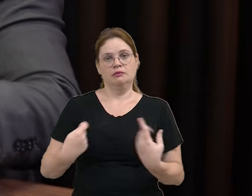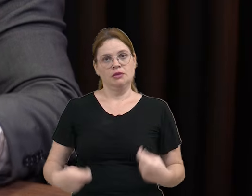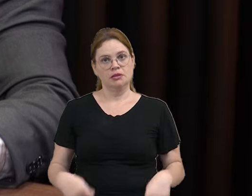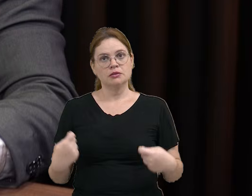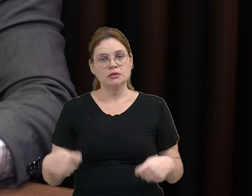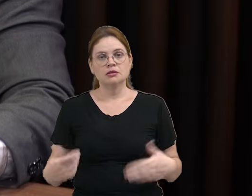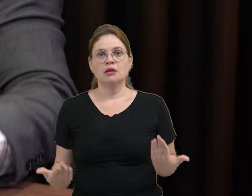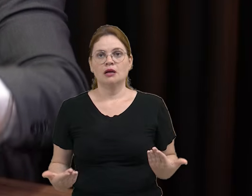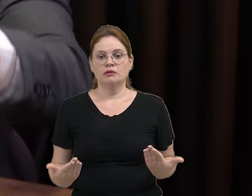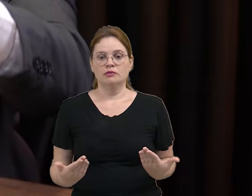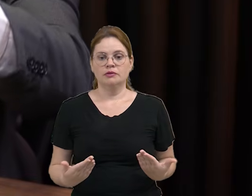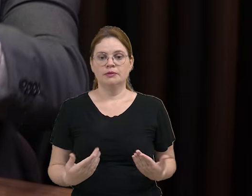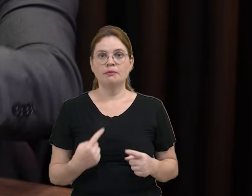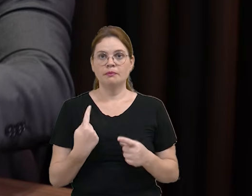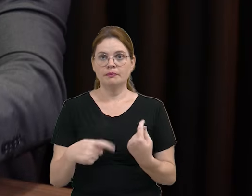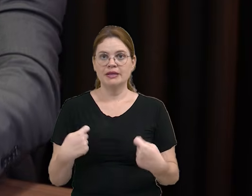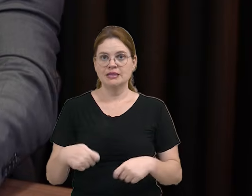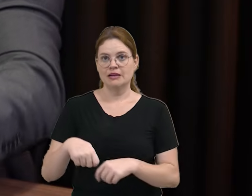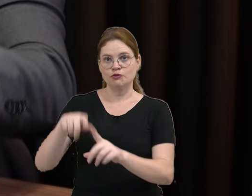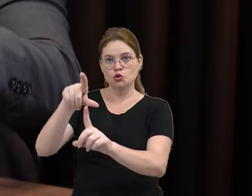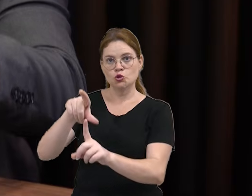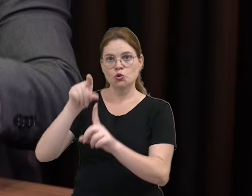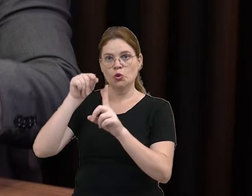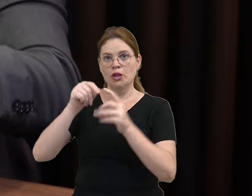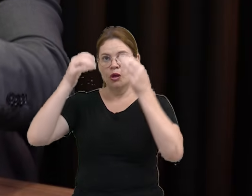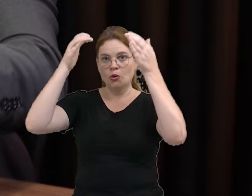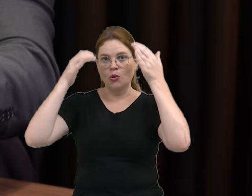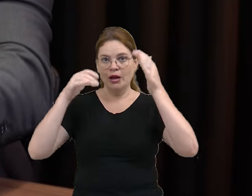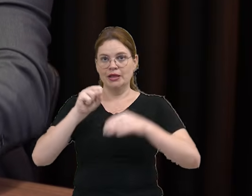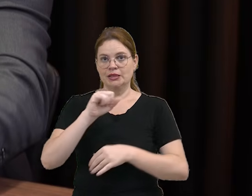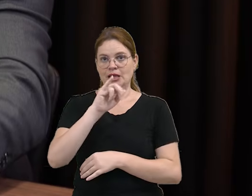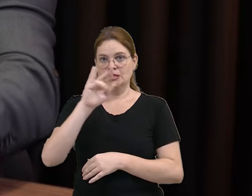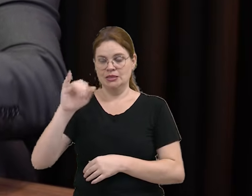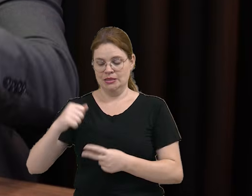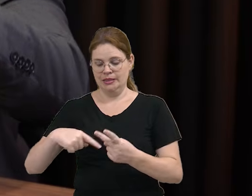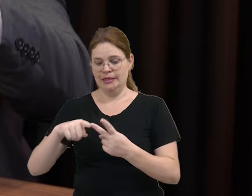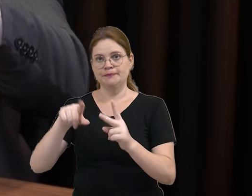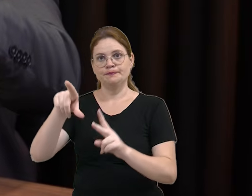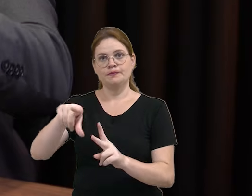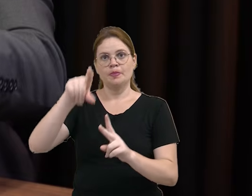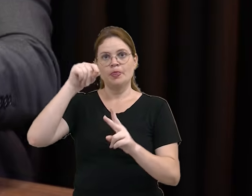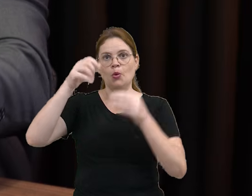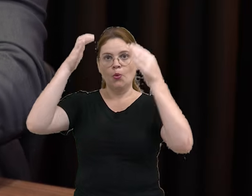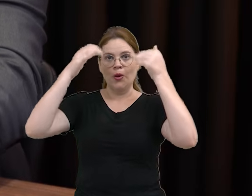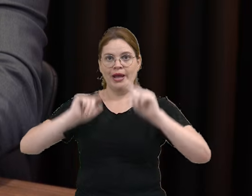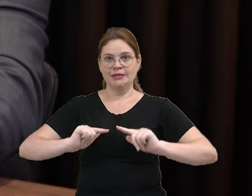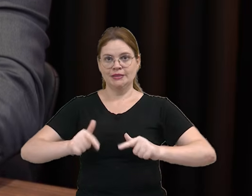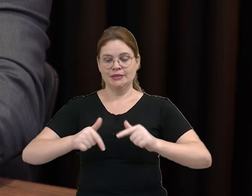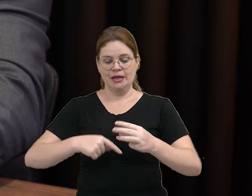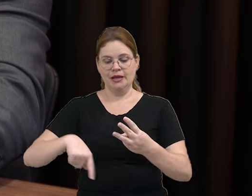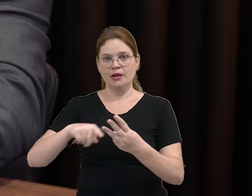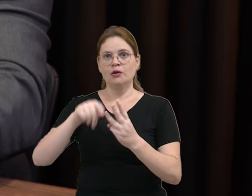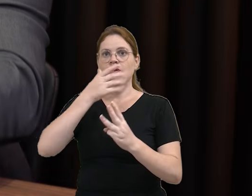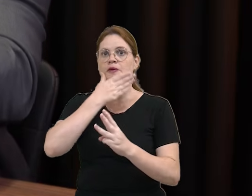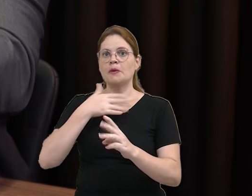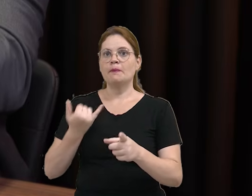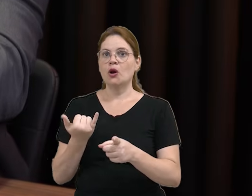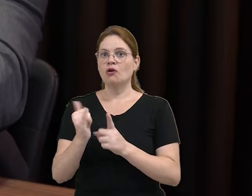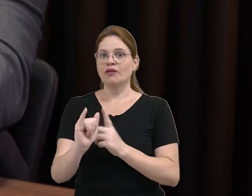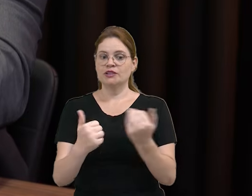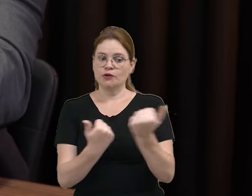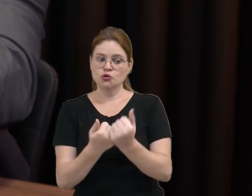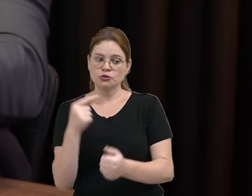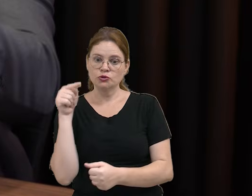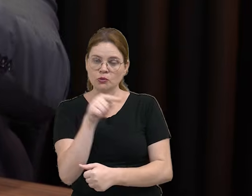se cumprir. Ele precisava ungir o rei da Síria, ungir o rei de Israel, ele precisava ungir um profeta no lugar dele, o Senhor disse